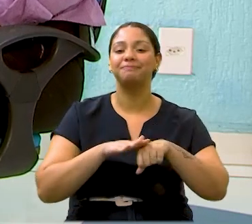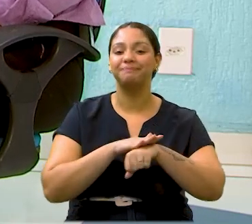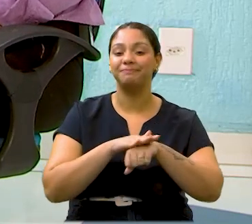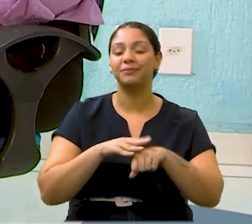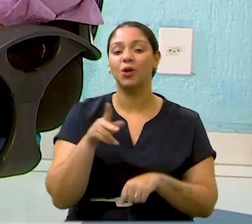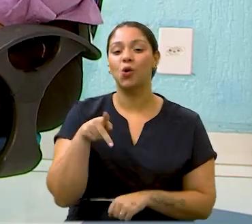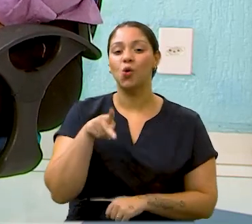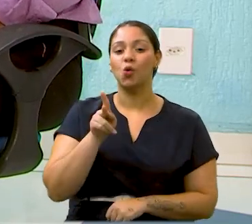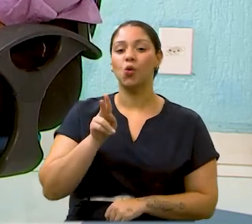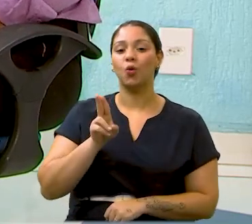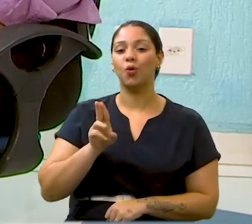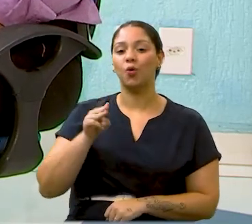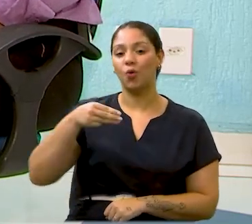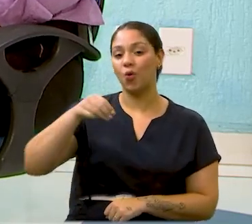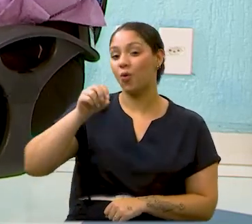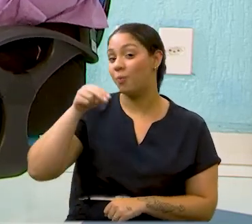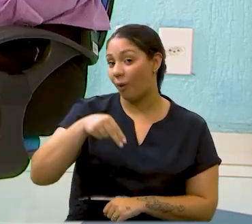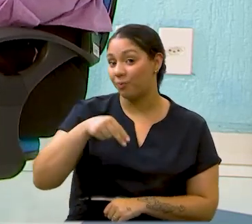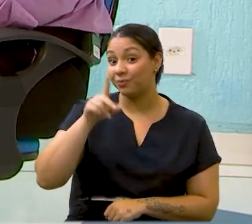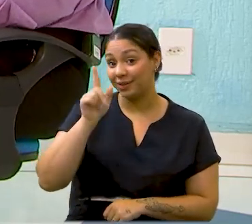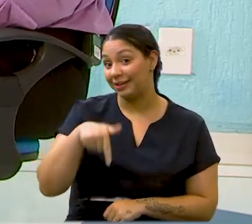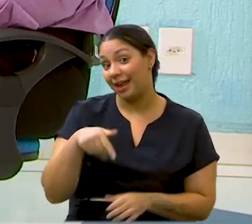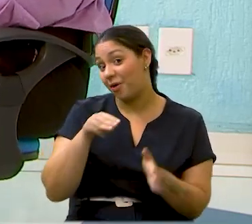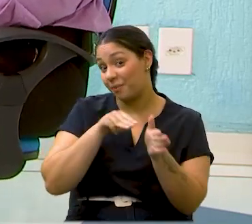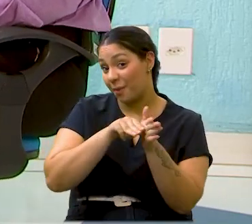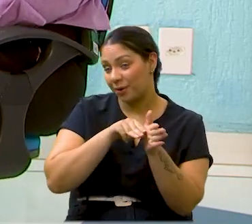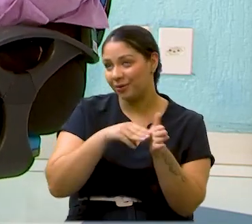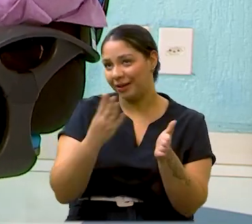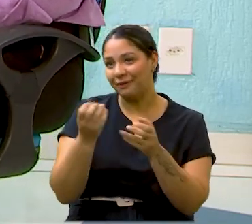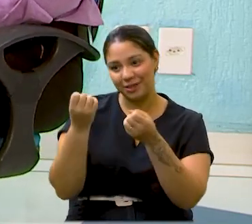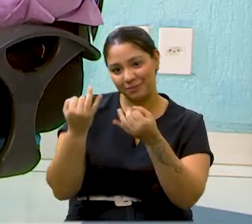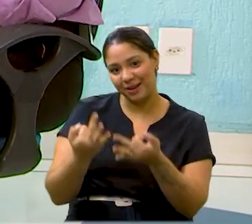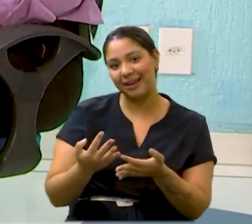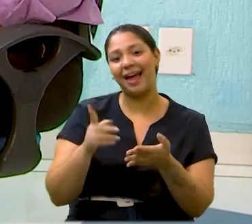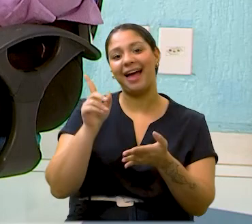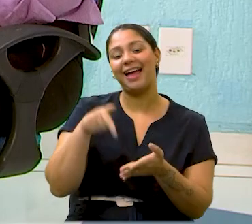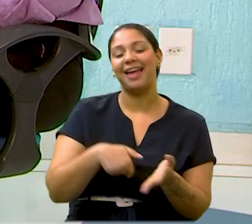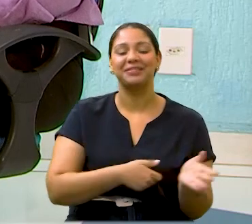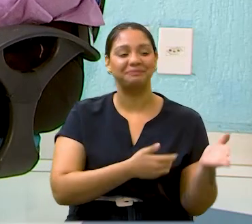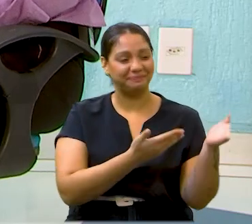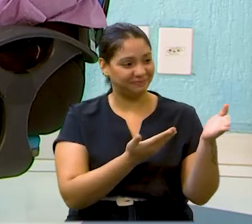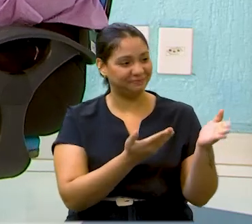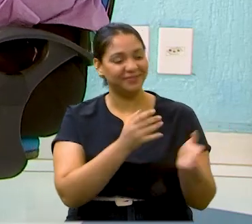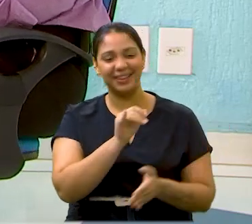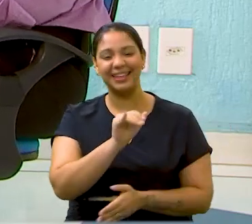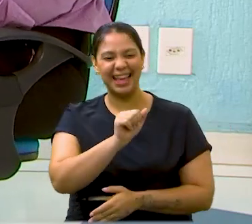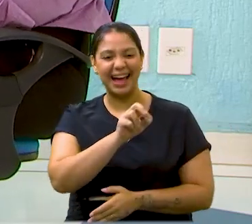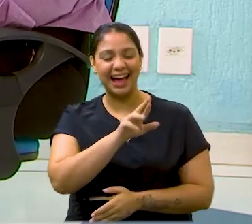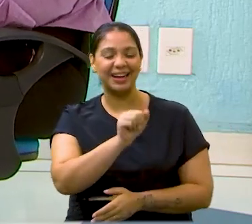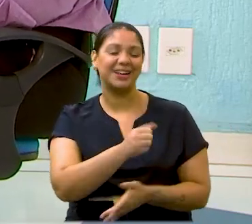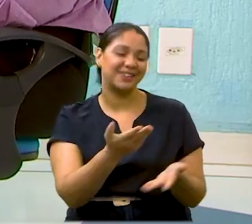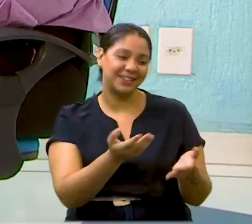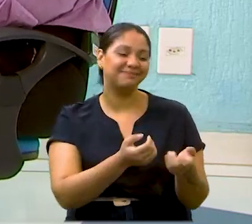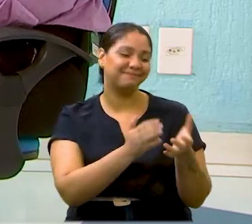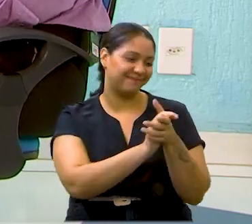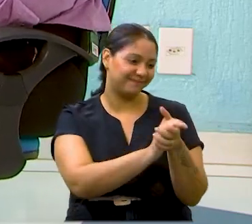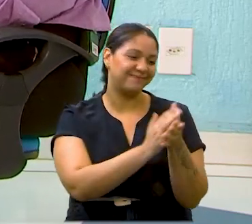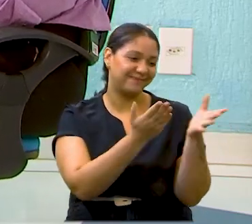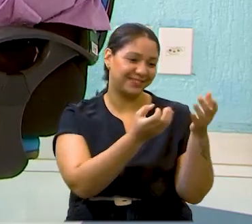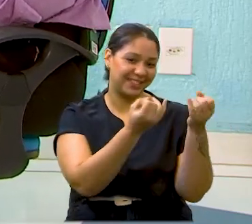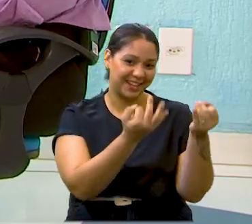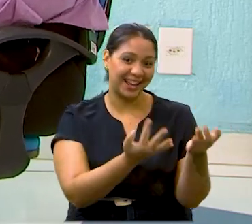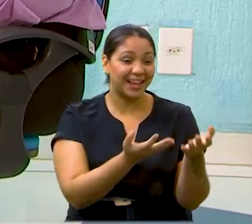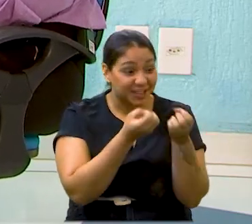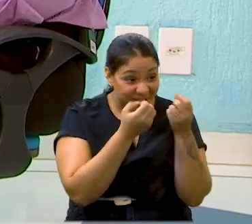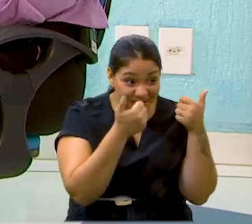o Kumon, que é um método aí. Quem vai explicar, na verdade, para a gente é a Yara. Deixa eu antes cumprimentar a Yara. Tudo